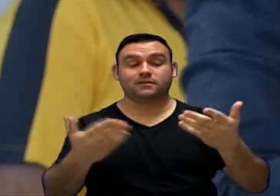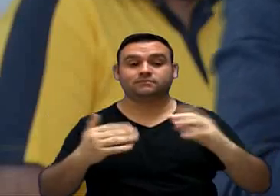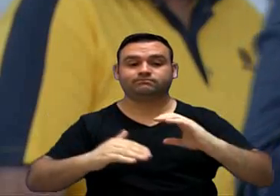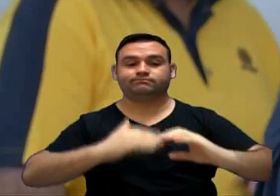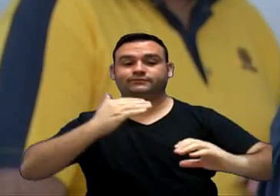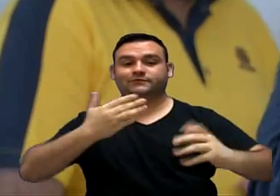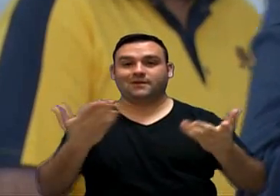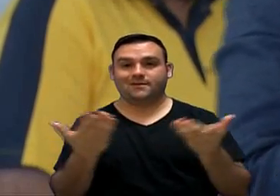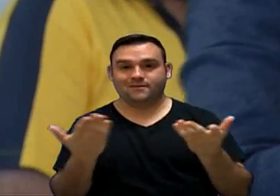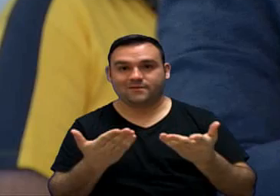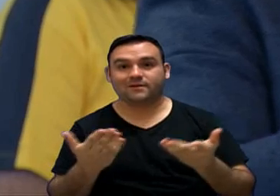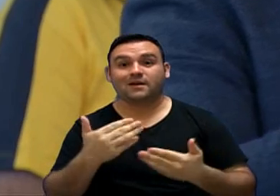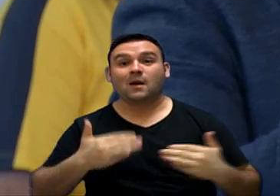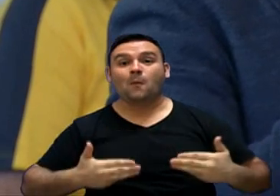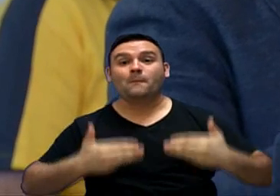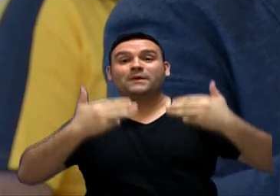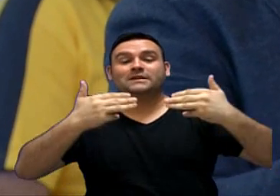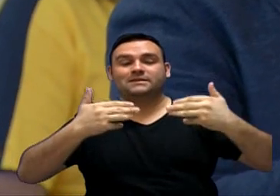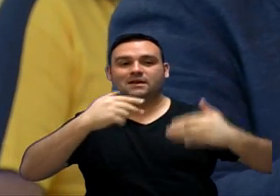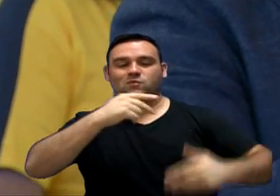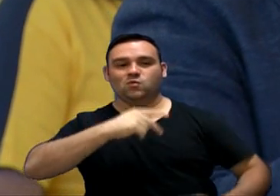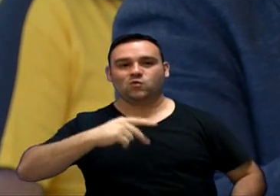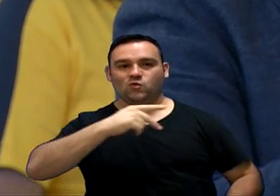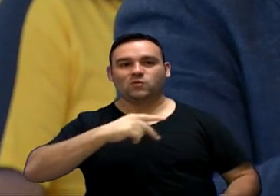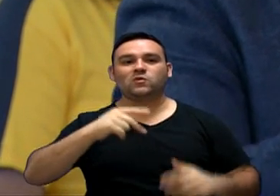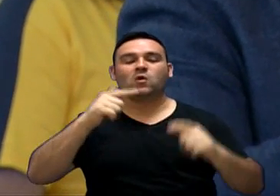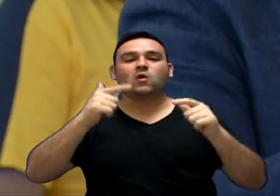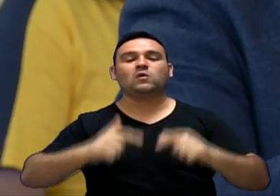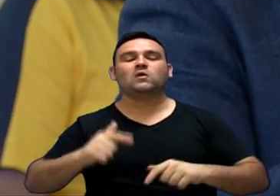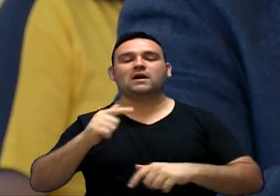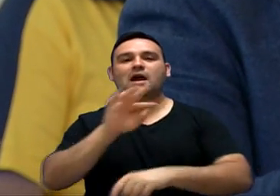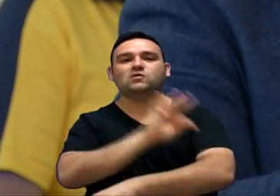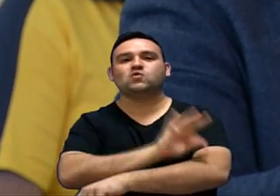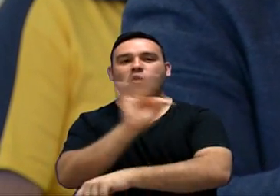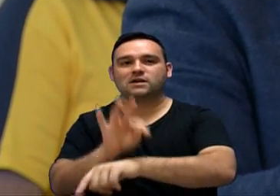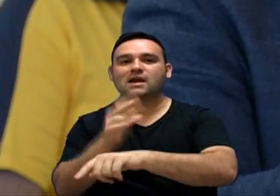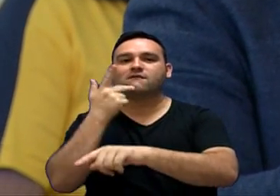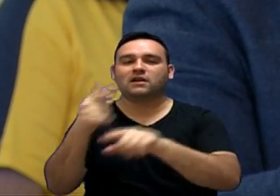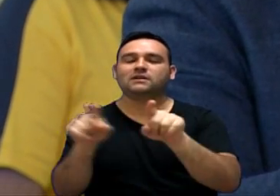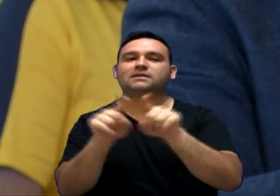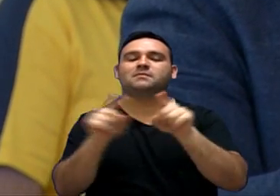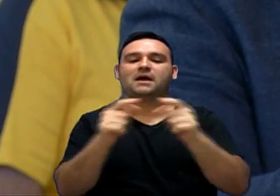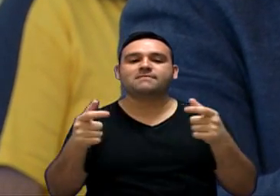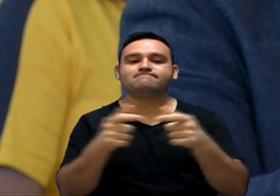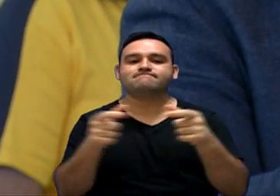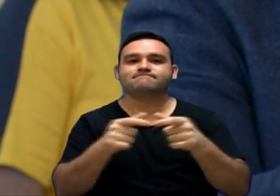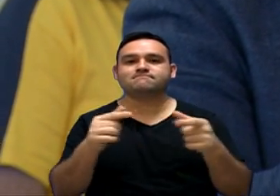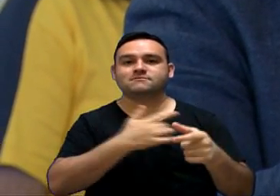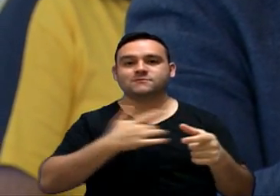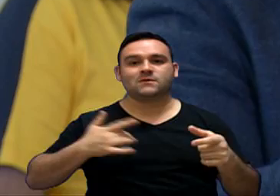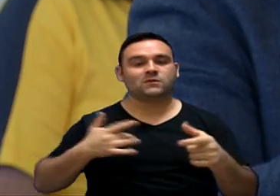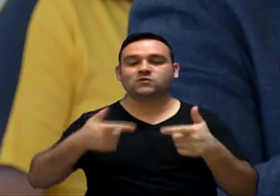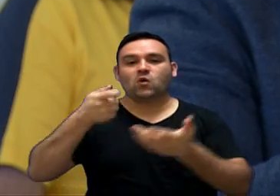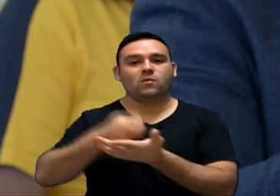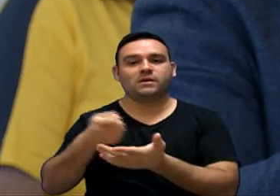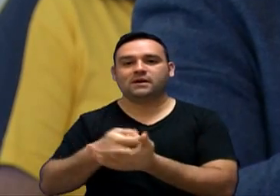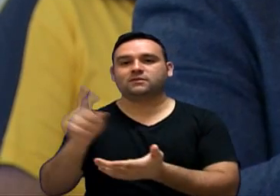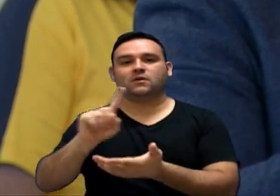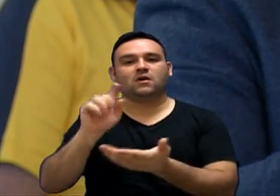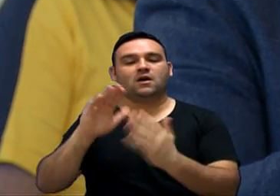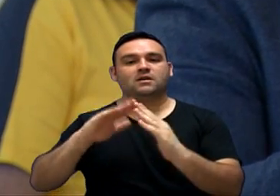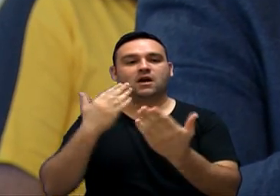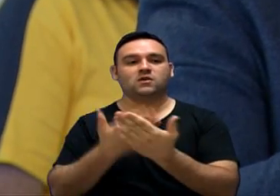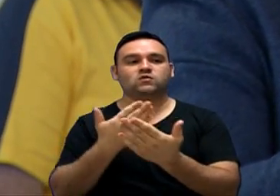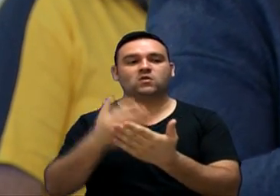senhor presidente. Ministério Público do Estado de Tocantins reforçou que o passaporte sanitário não deve ser obrigatório nas